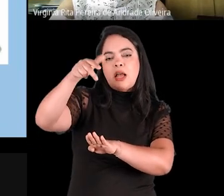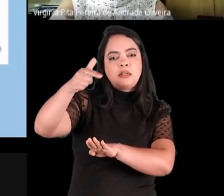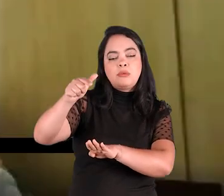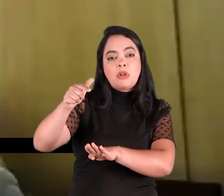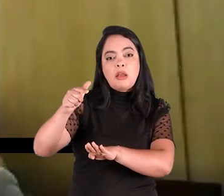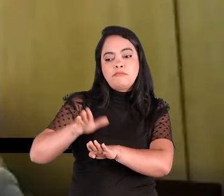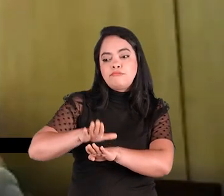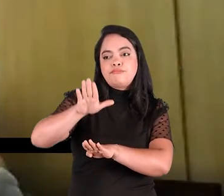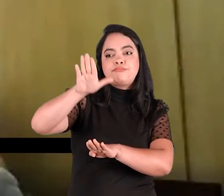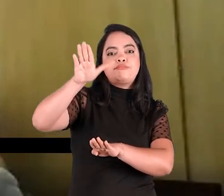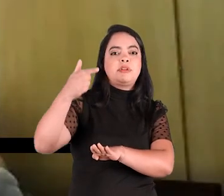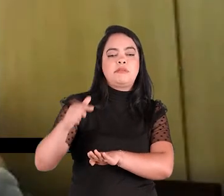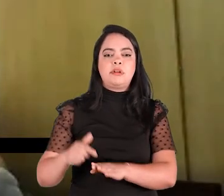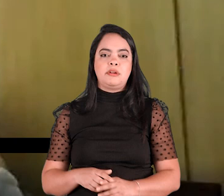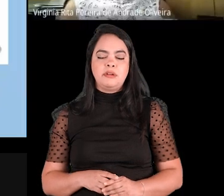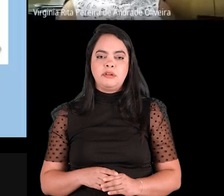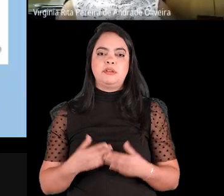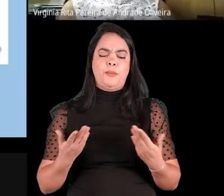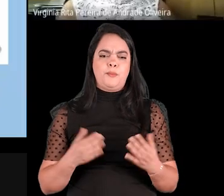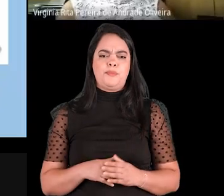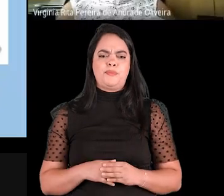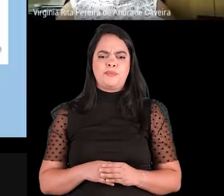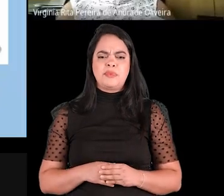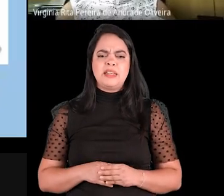E se a gente está dizendo que a acessibilidade não é só